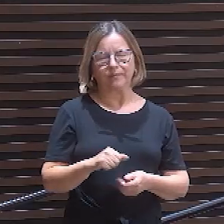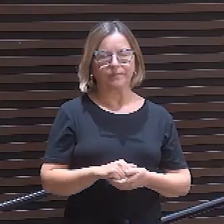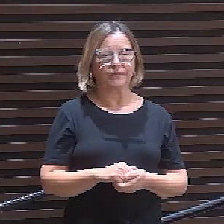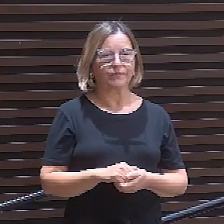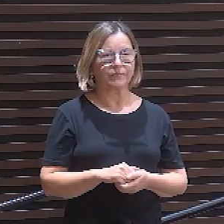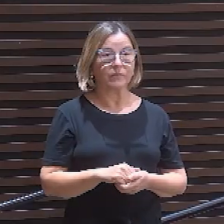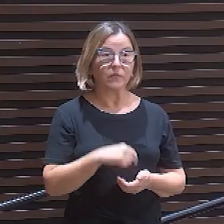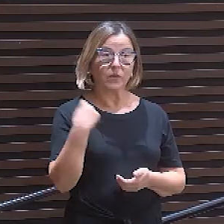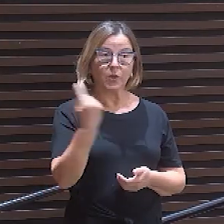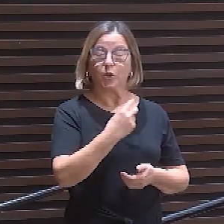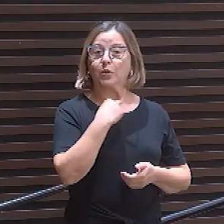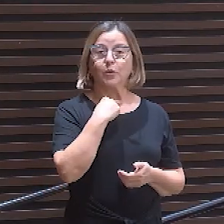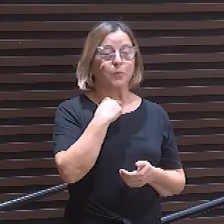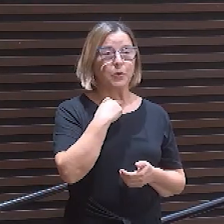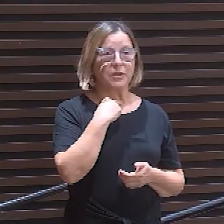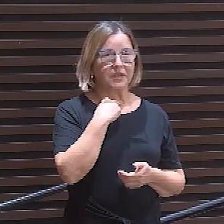andar